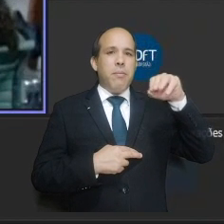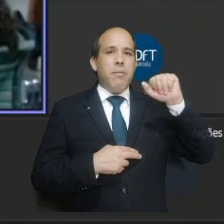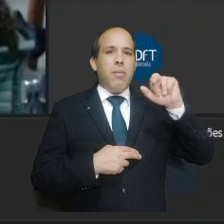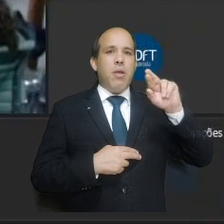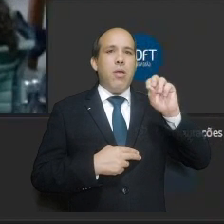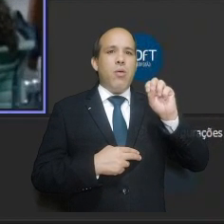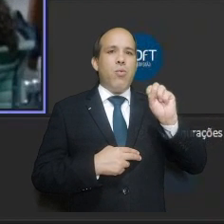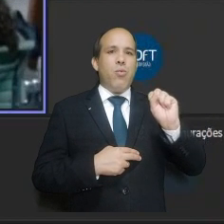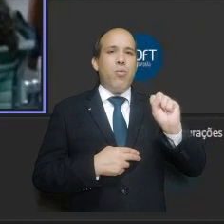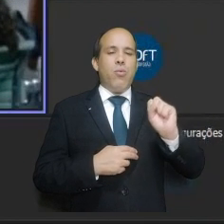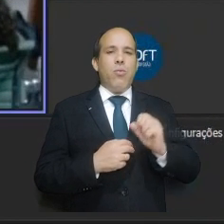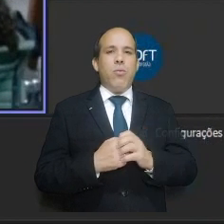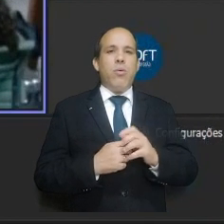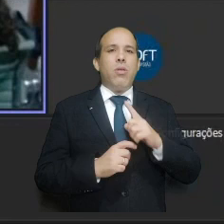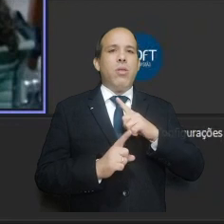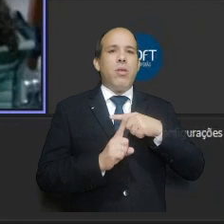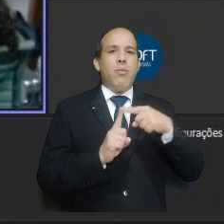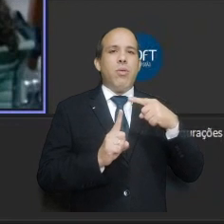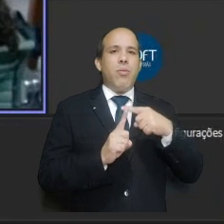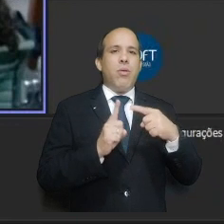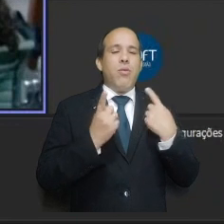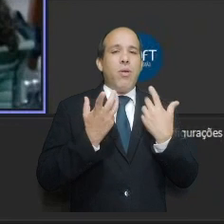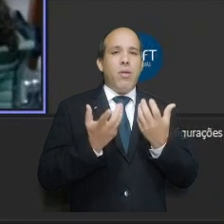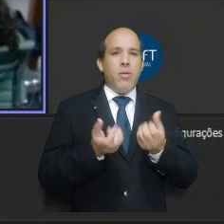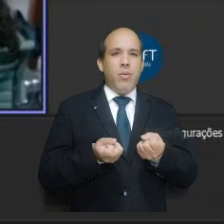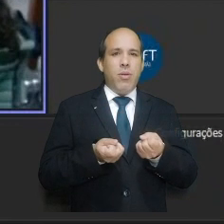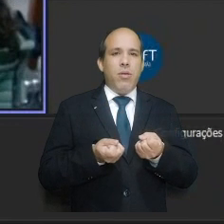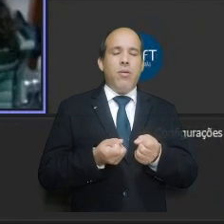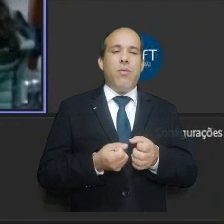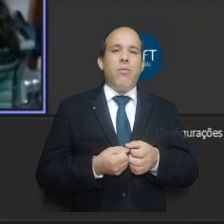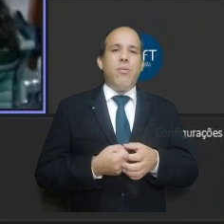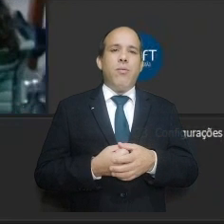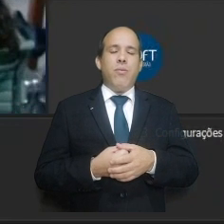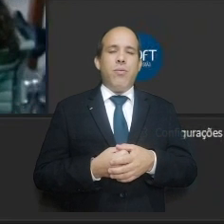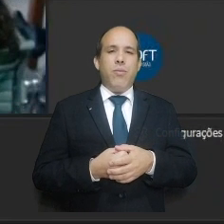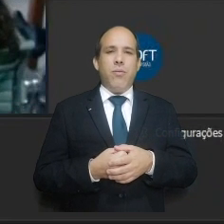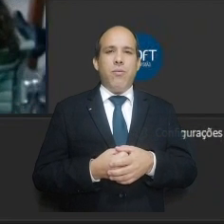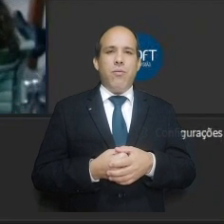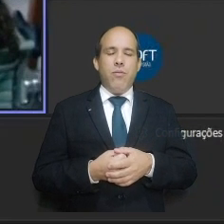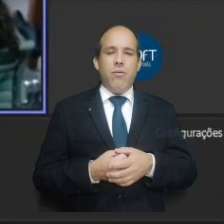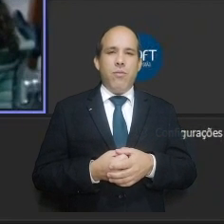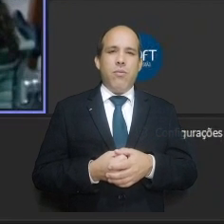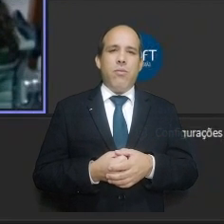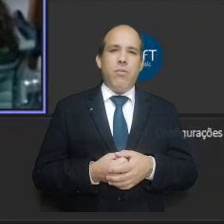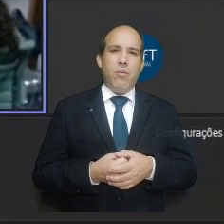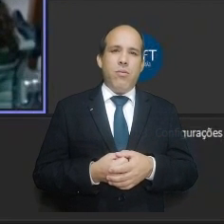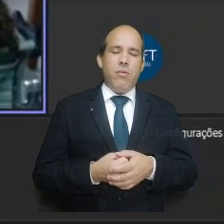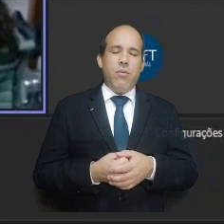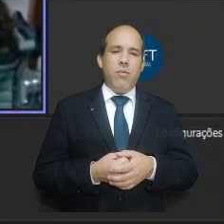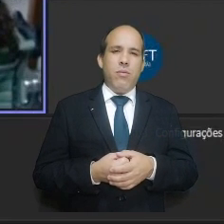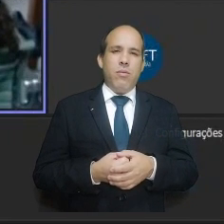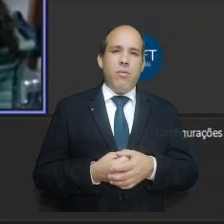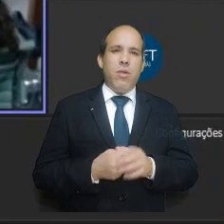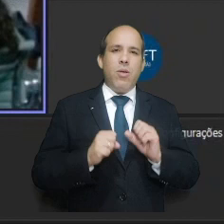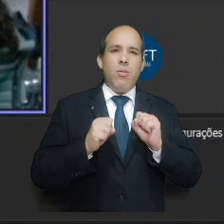Antônio, ele está sendo parcialmente provido para que